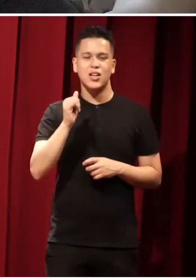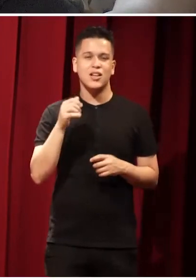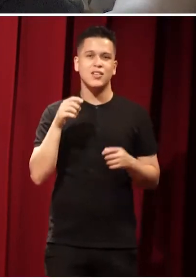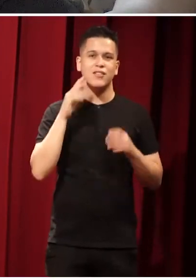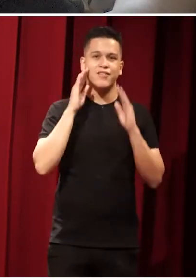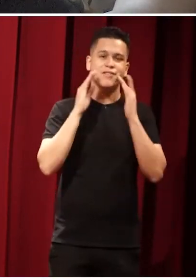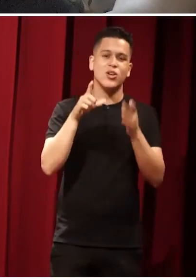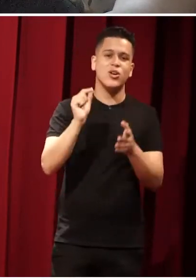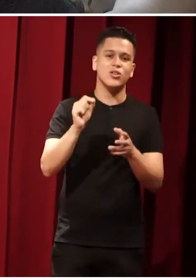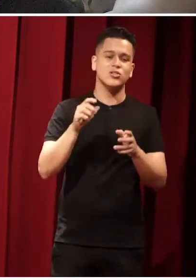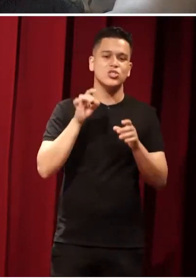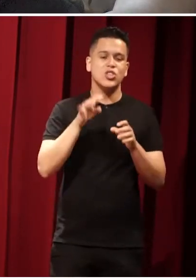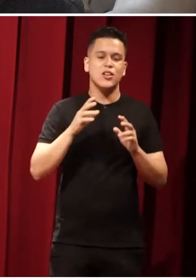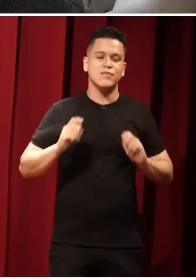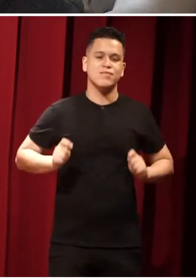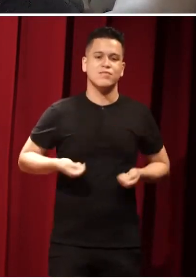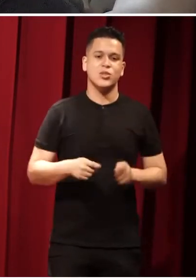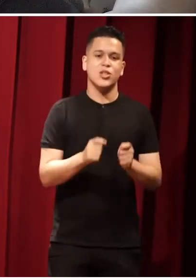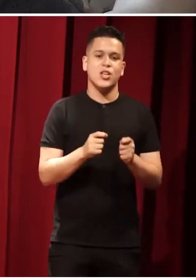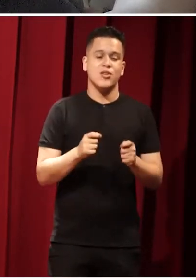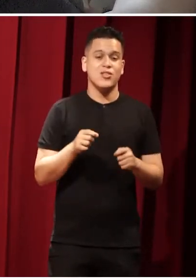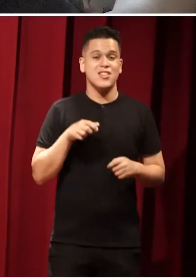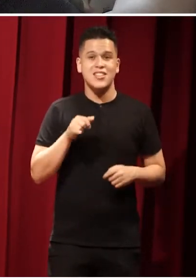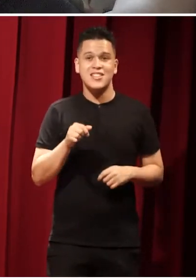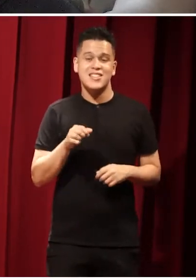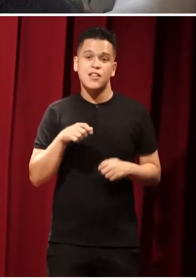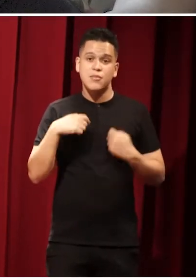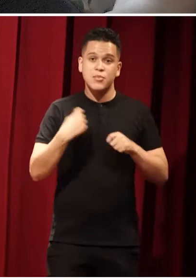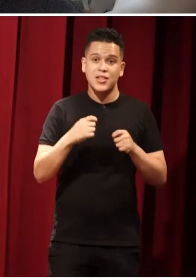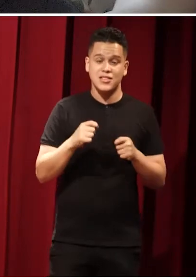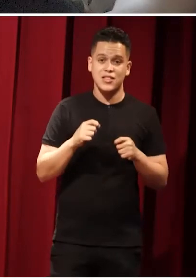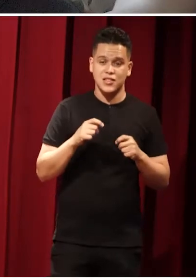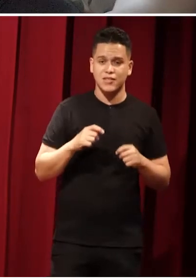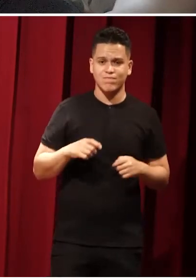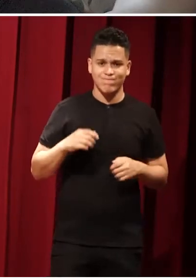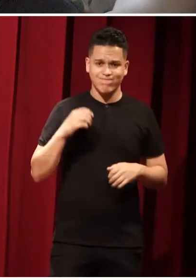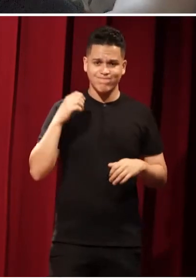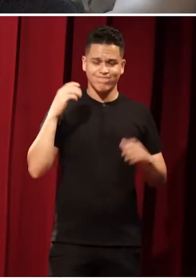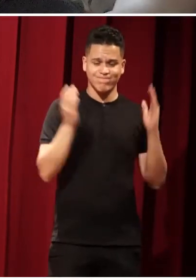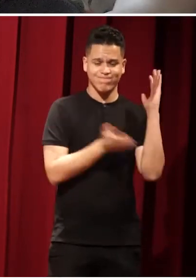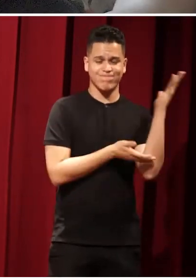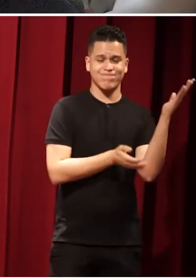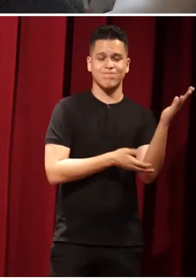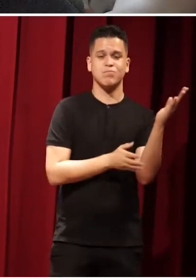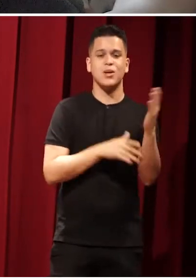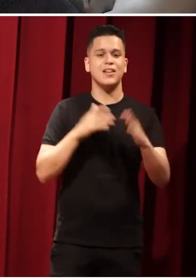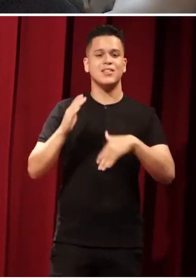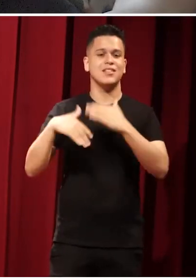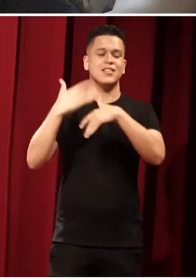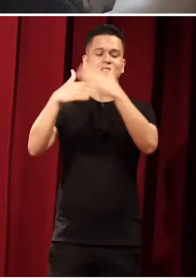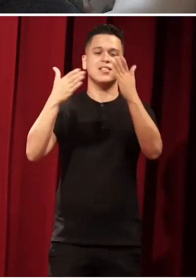crescer destruindo? E há uma frase que